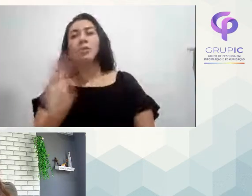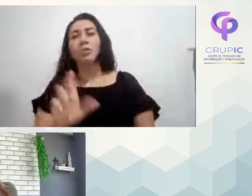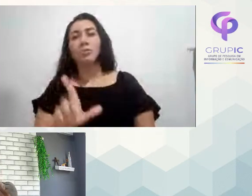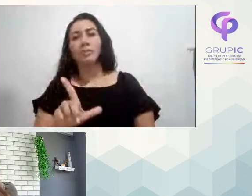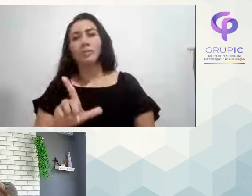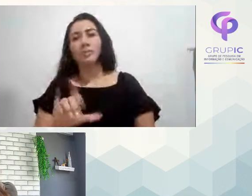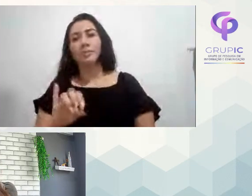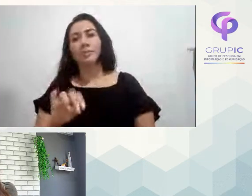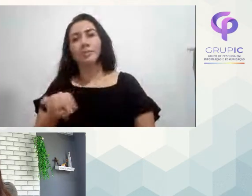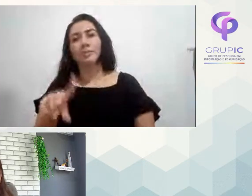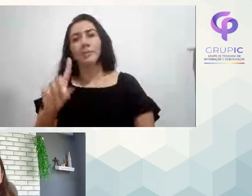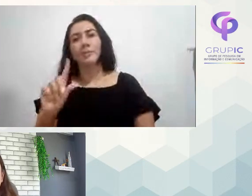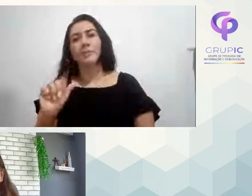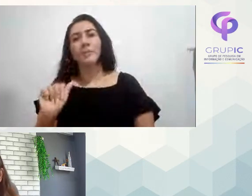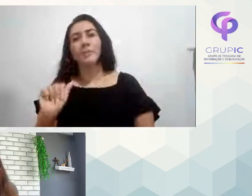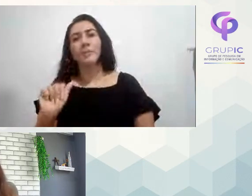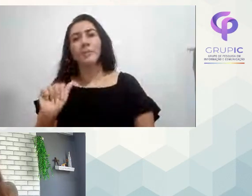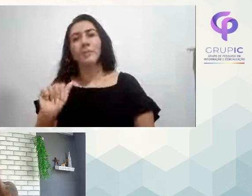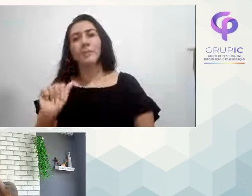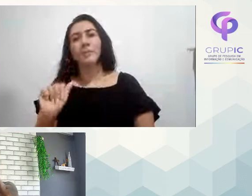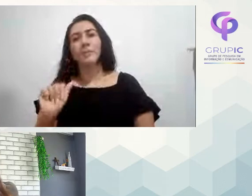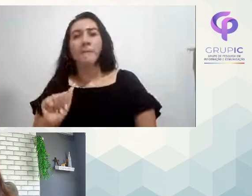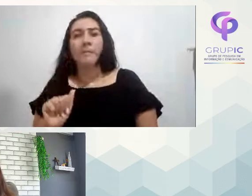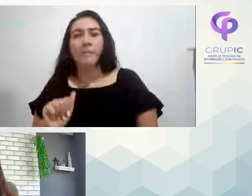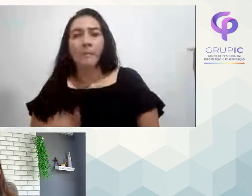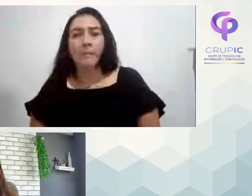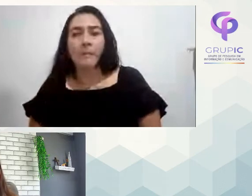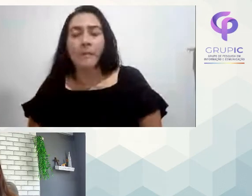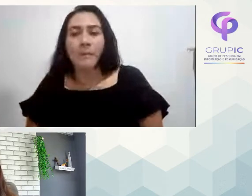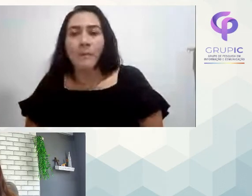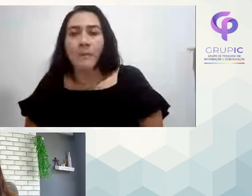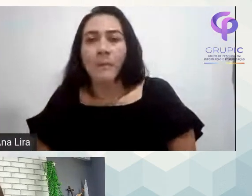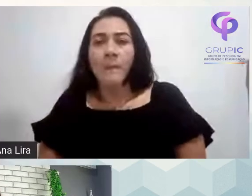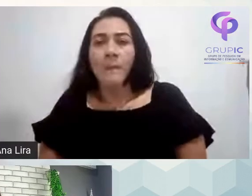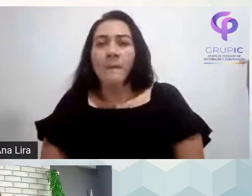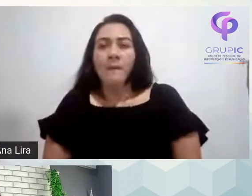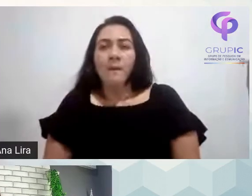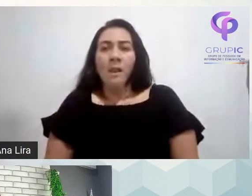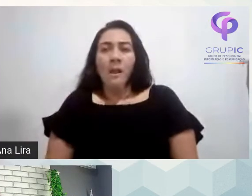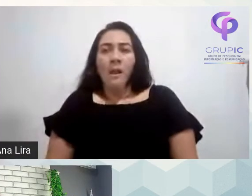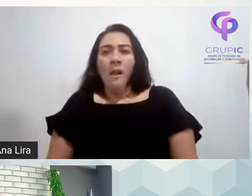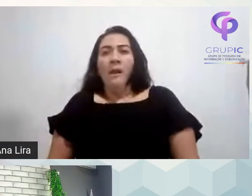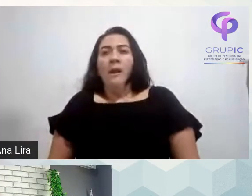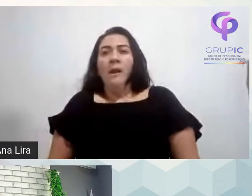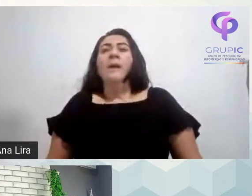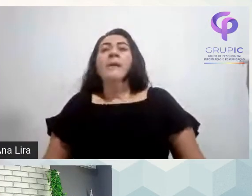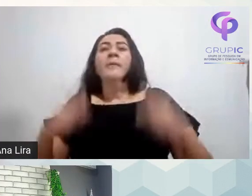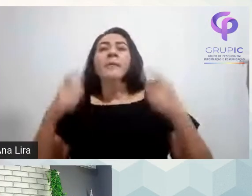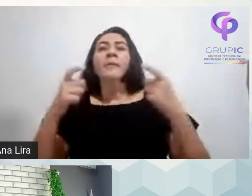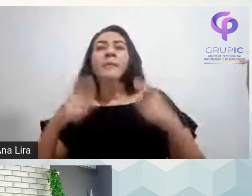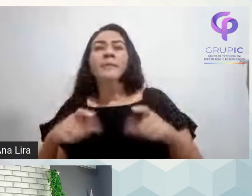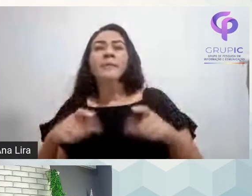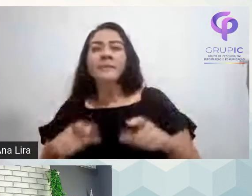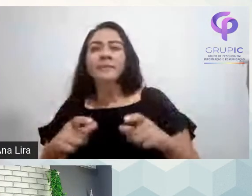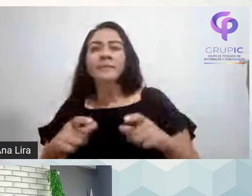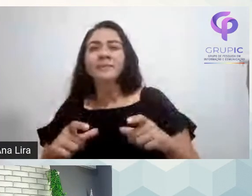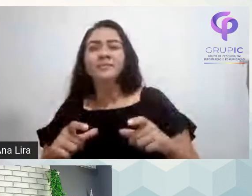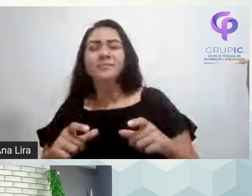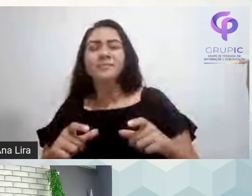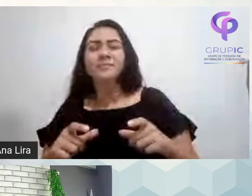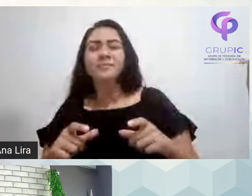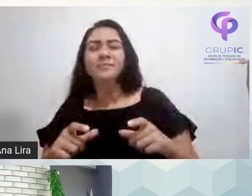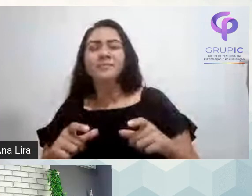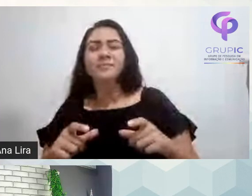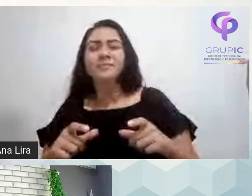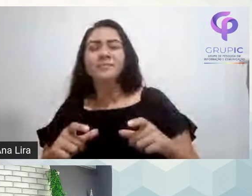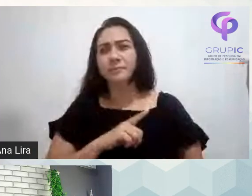possuem arquivos? Não. O ambiente arquivo, não. Somente bibliotecas,